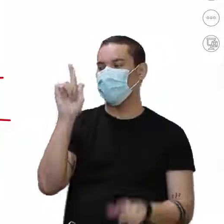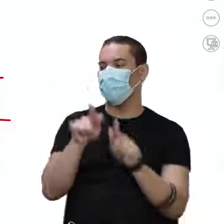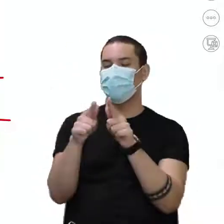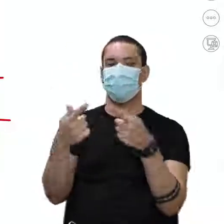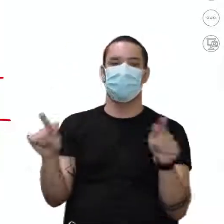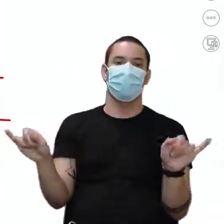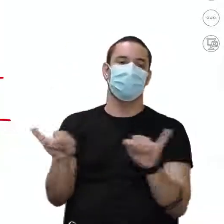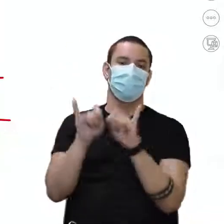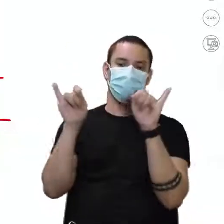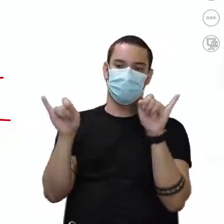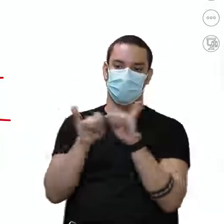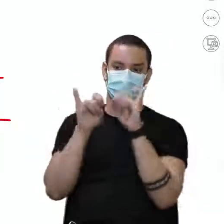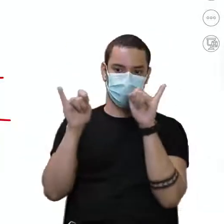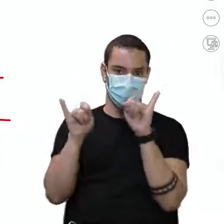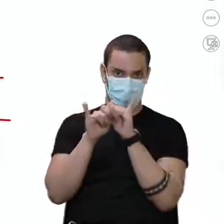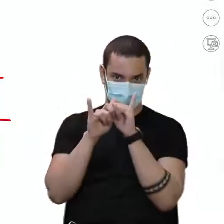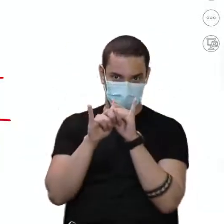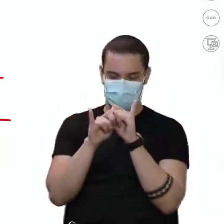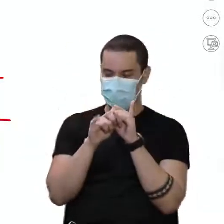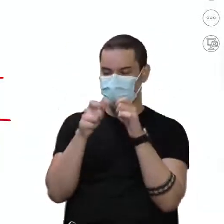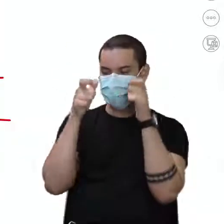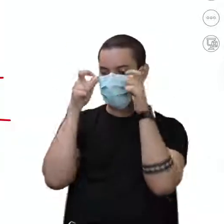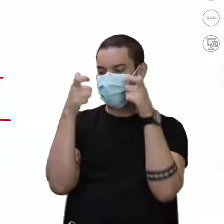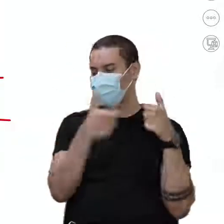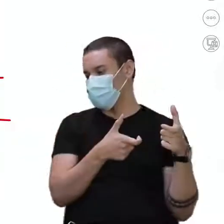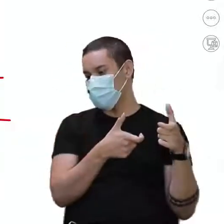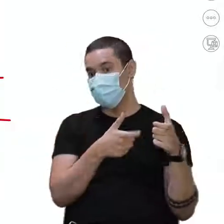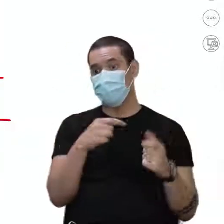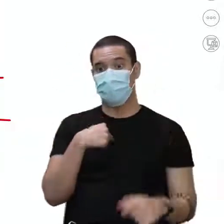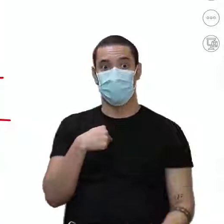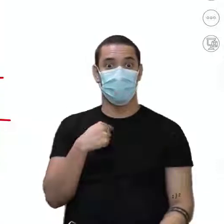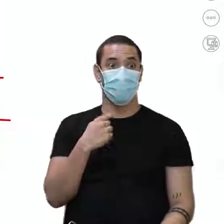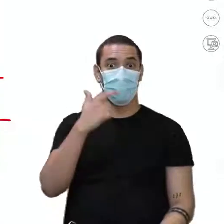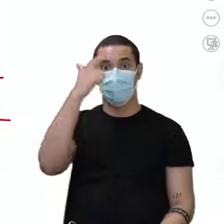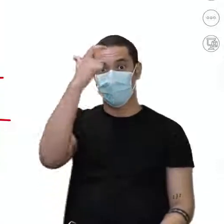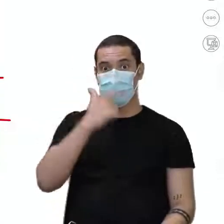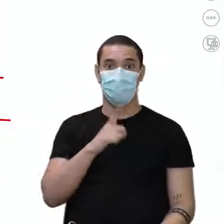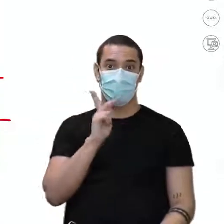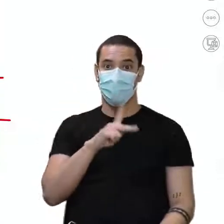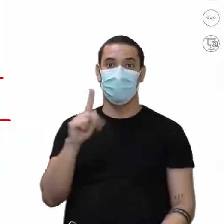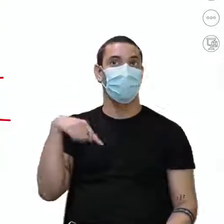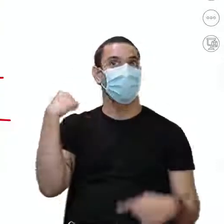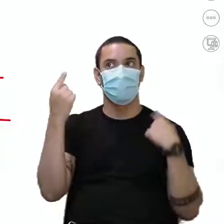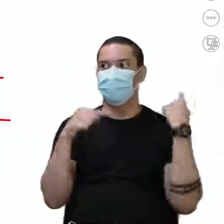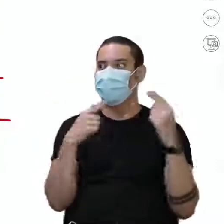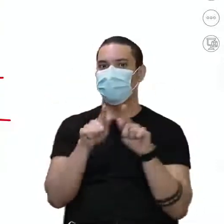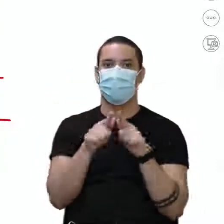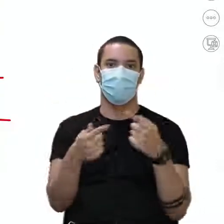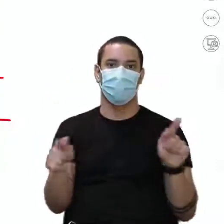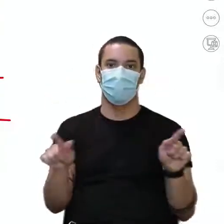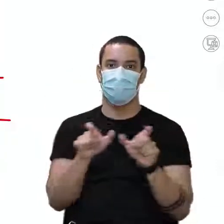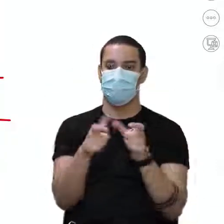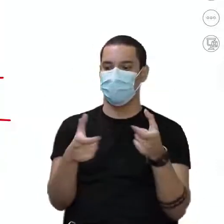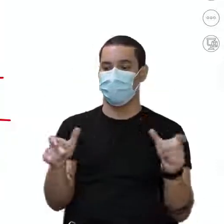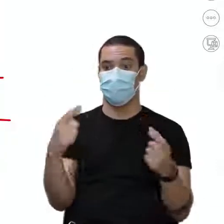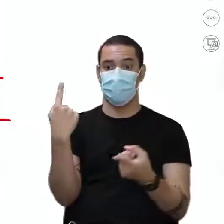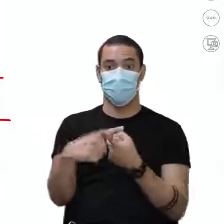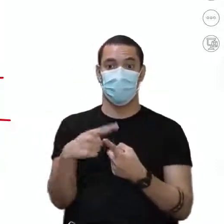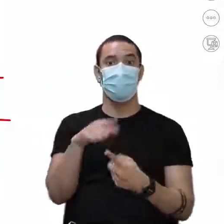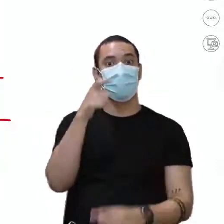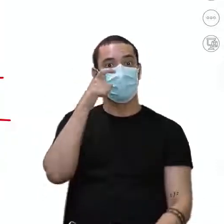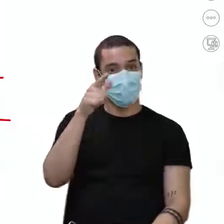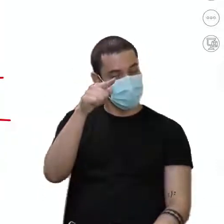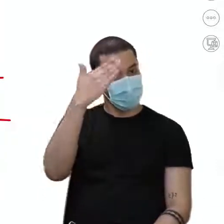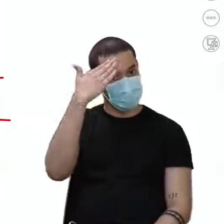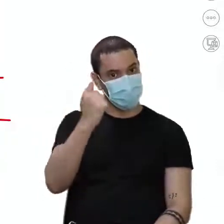bobagem, acha que não é interessante muito. Eu sou professora doida da gramática. E eu acho que é interessante sim você saber